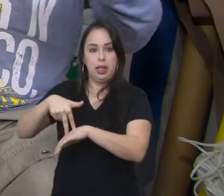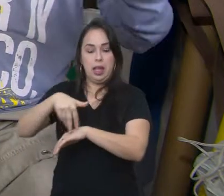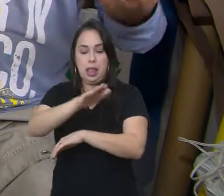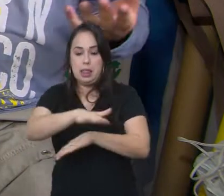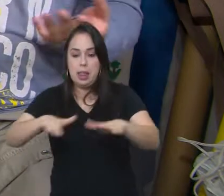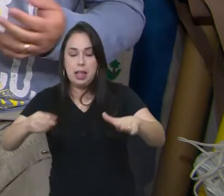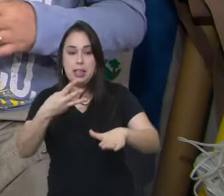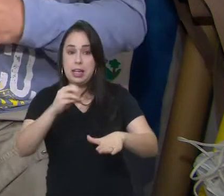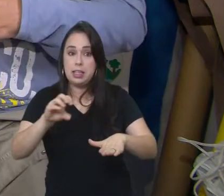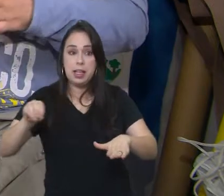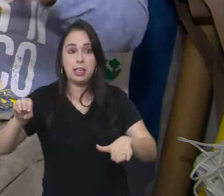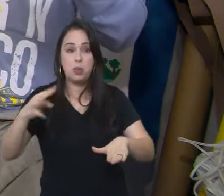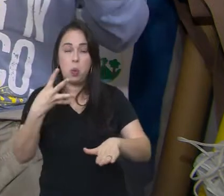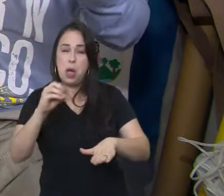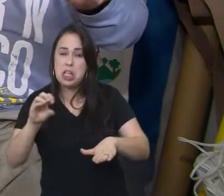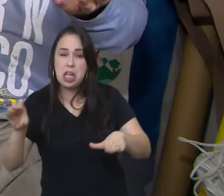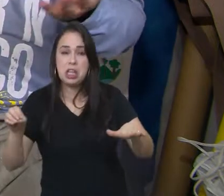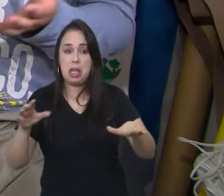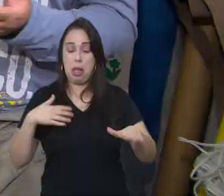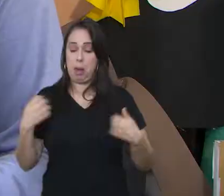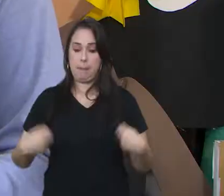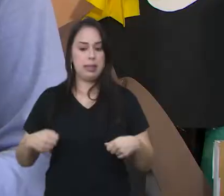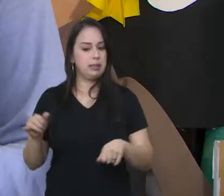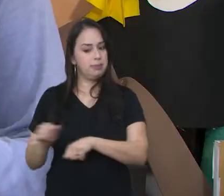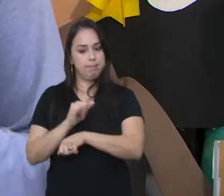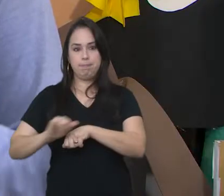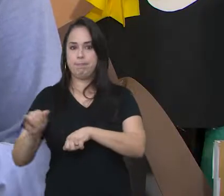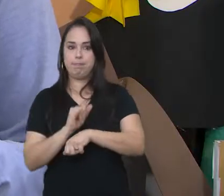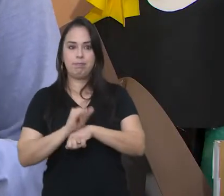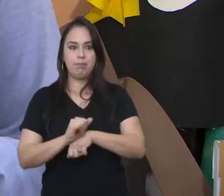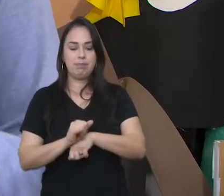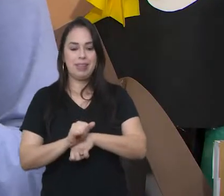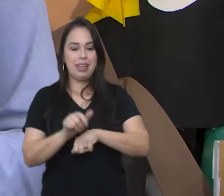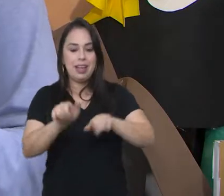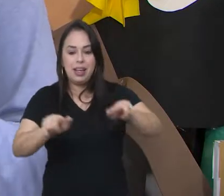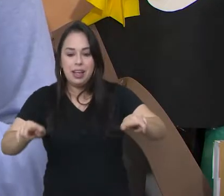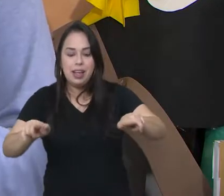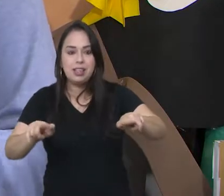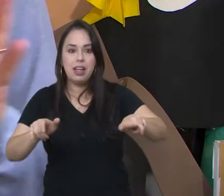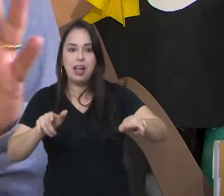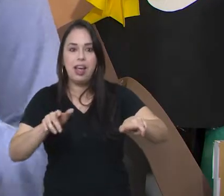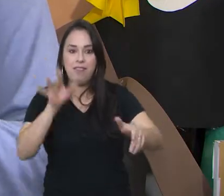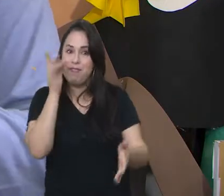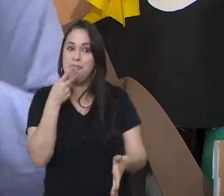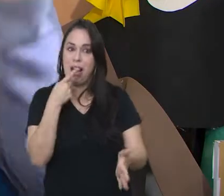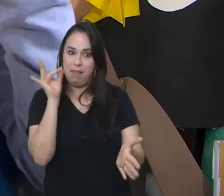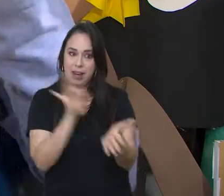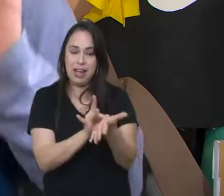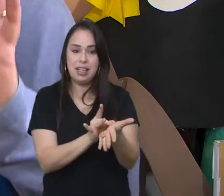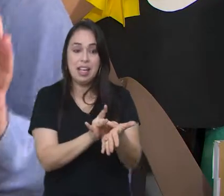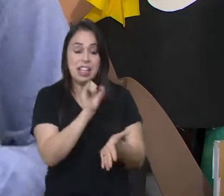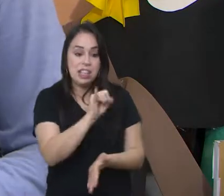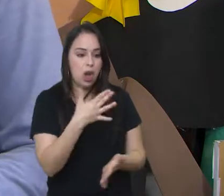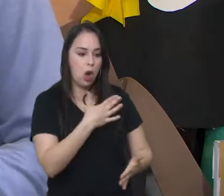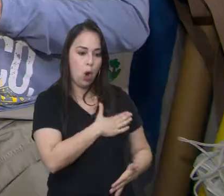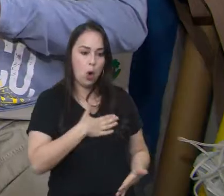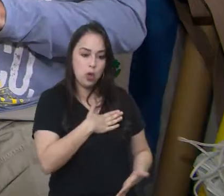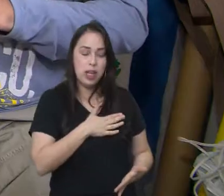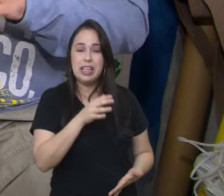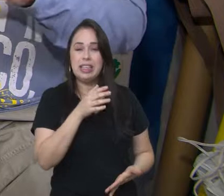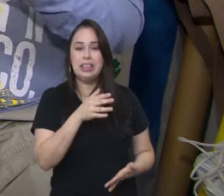crianças, 400 crianças, eu tenho que se virar. Porque criança é sincera. Gostou? Gostou. Não gostou? Ela vai tirar